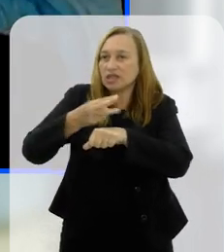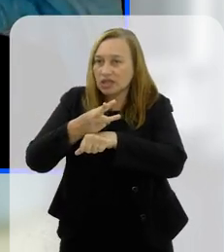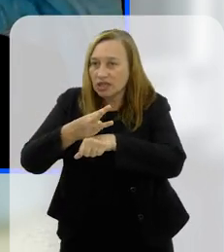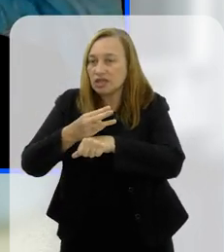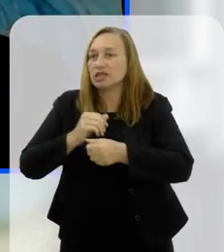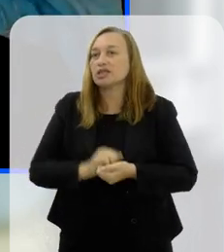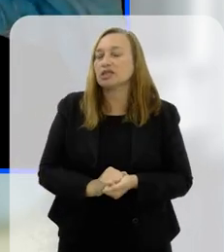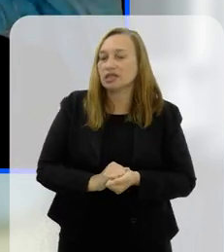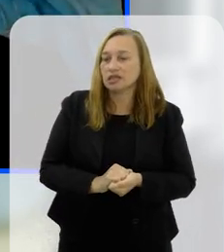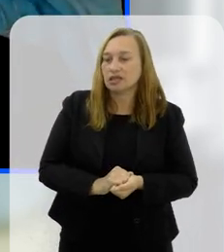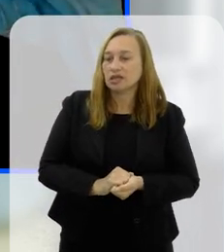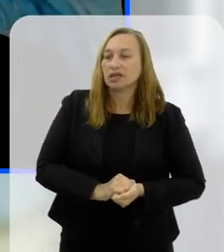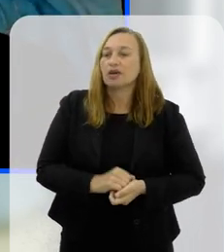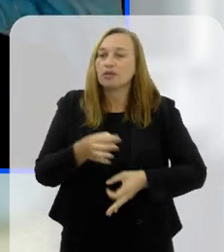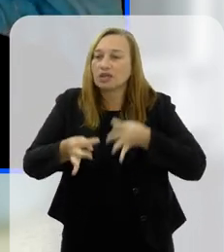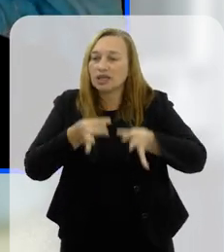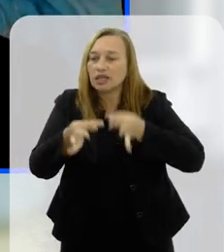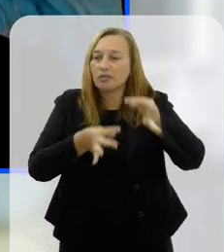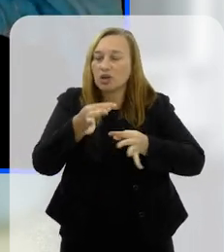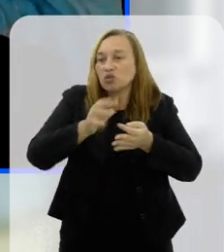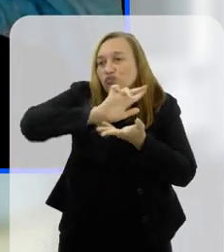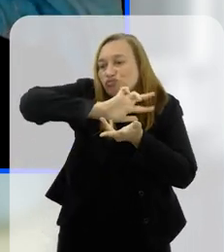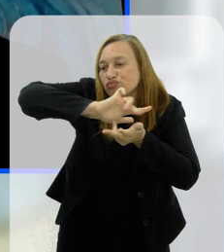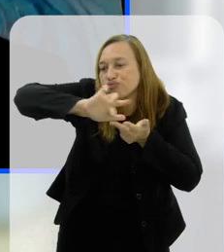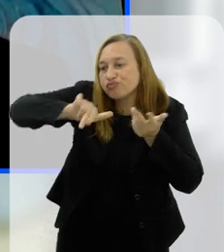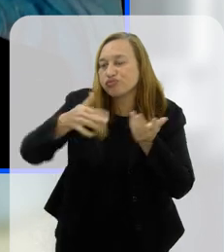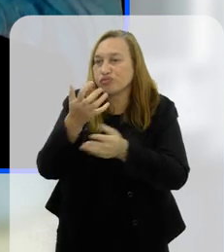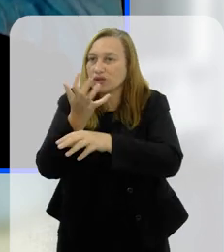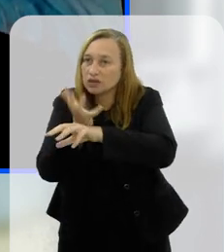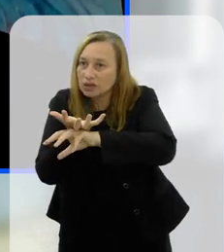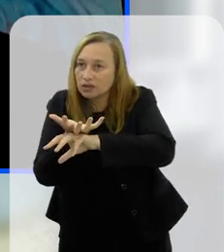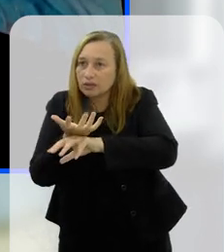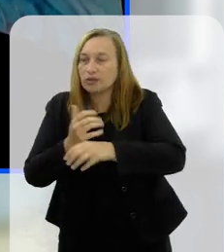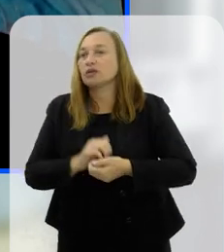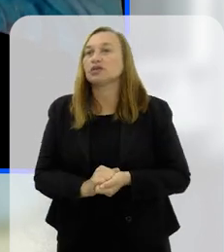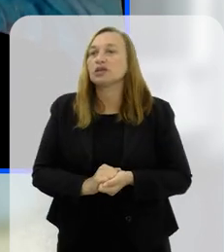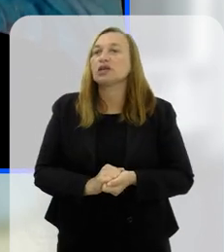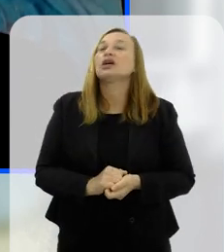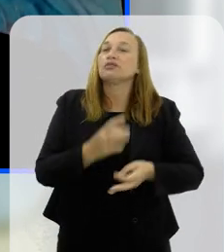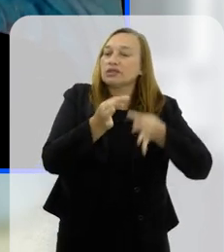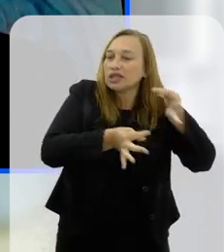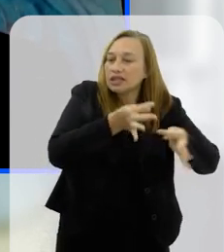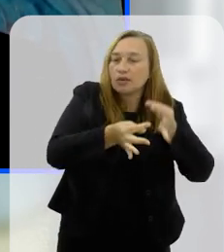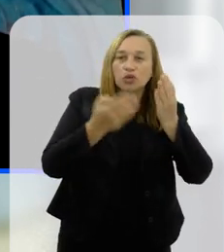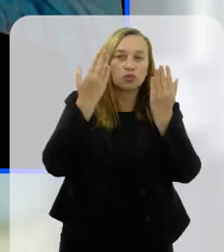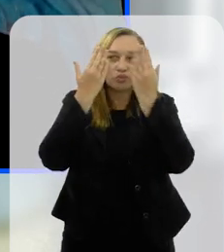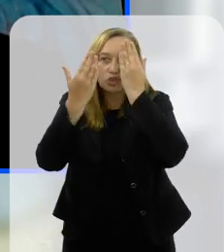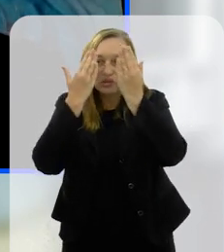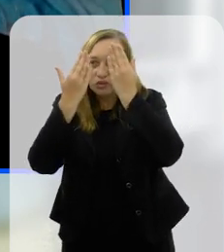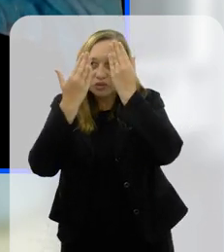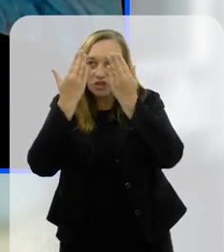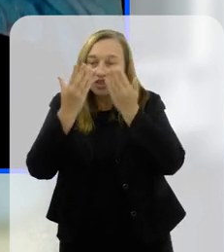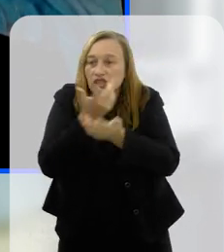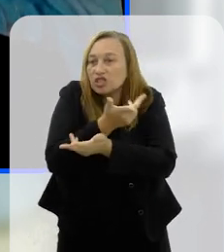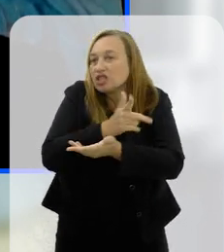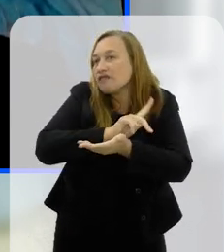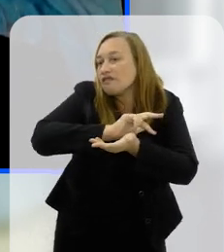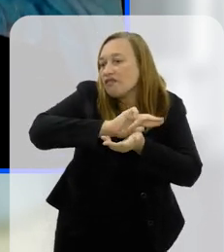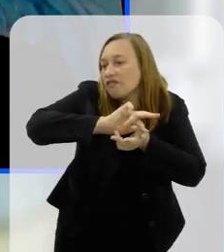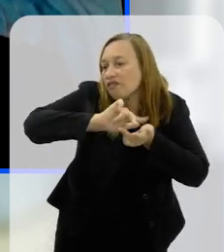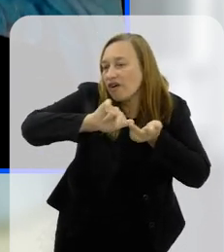Gerais o tratamento ele é multidisciplinar né você precisa de tratamento com psicólogo E aí a psicologia tem